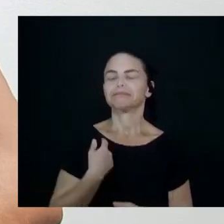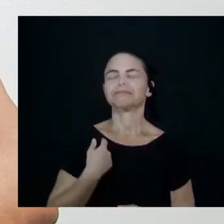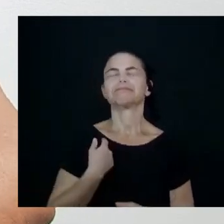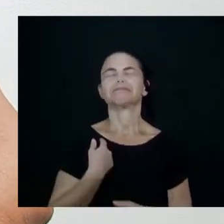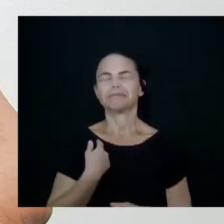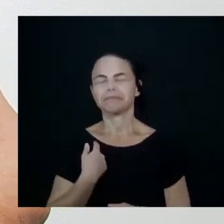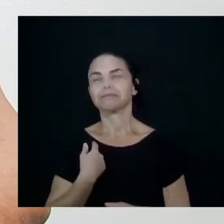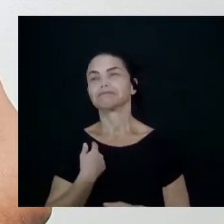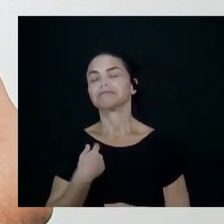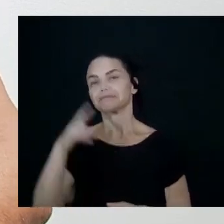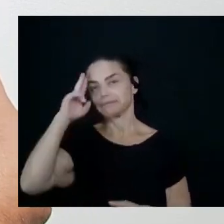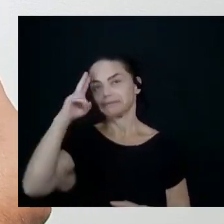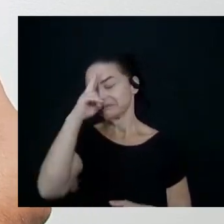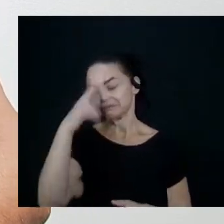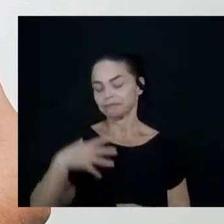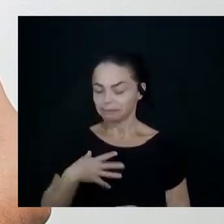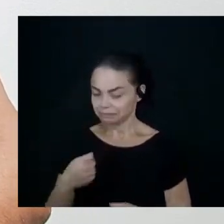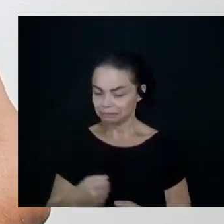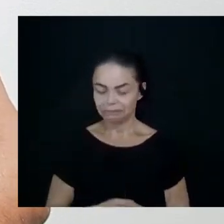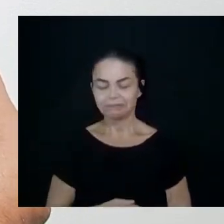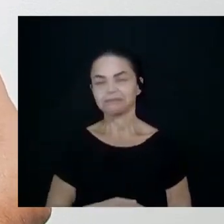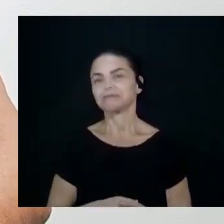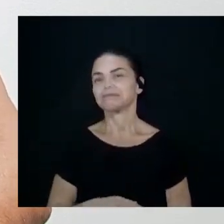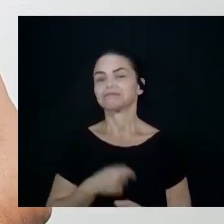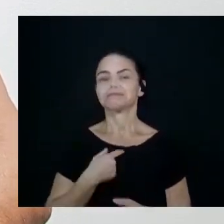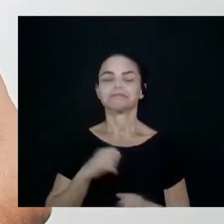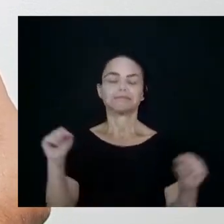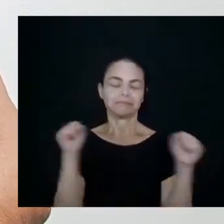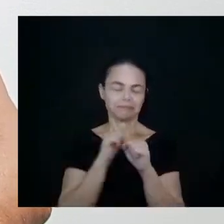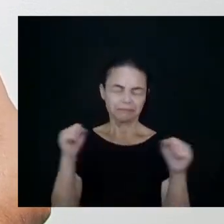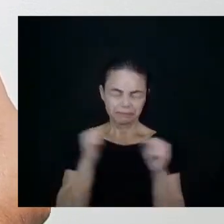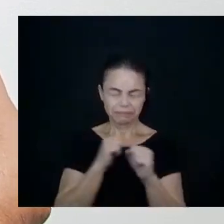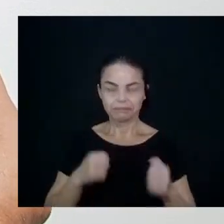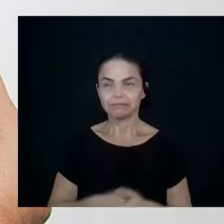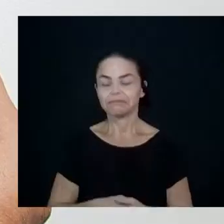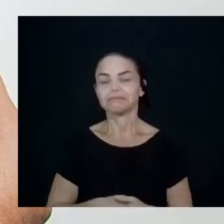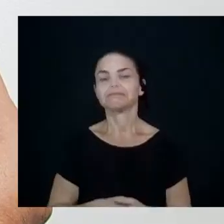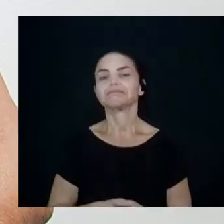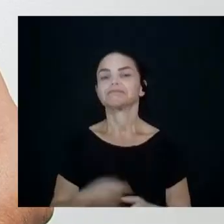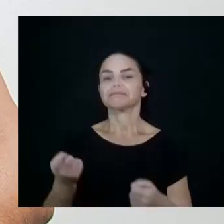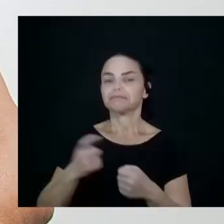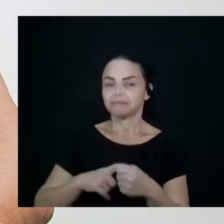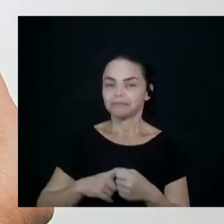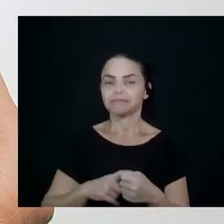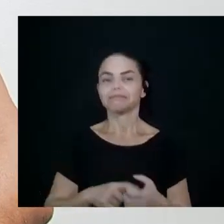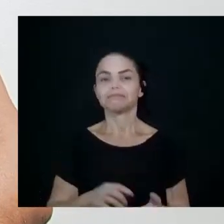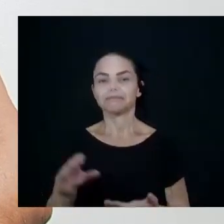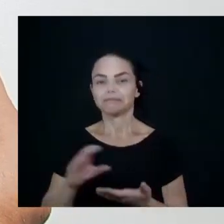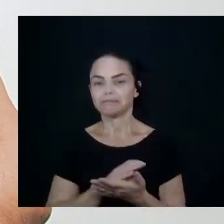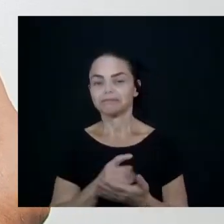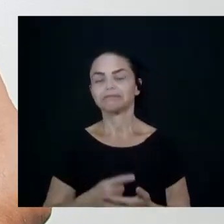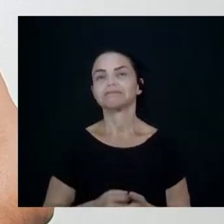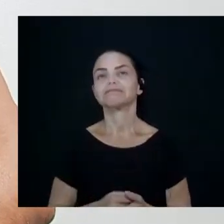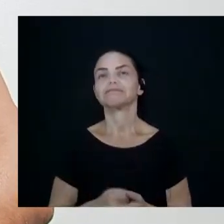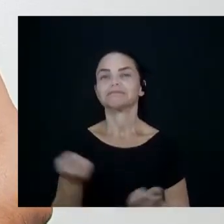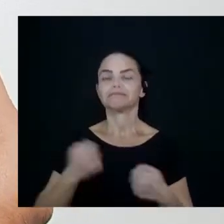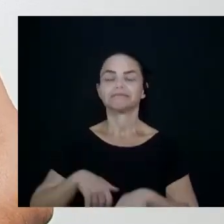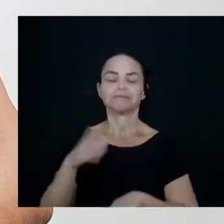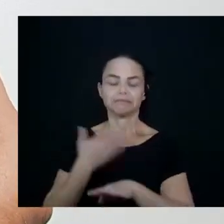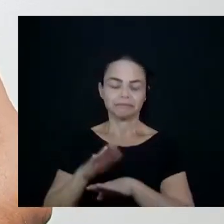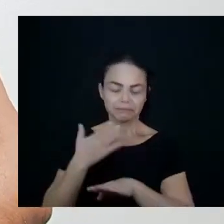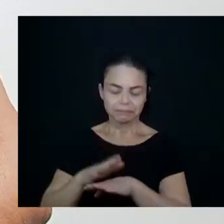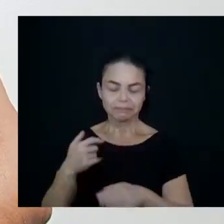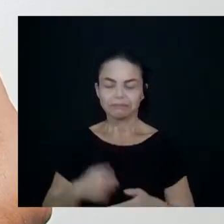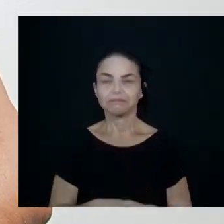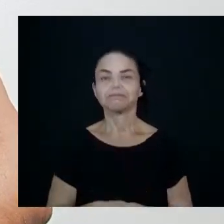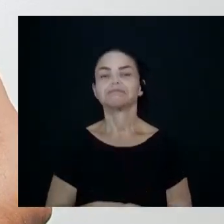acaba sendo meio que Uber de filho, né? Mas assim, eu adoro, eu tenho um grande retorno, tudo que eu posso eu